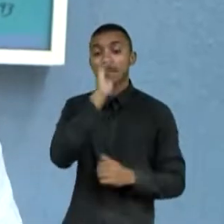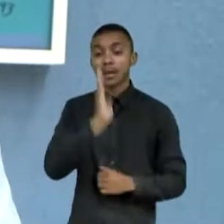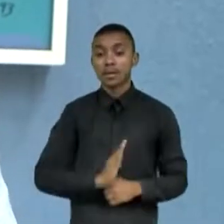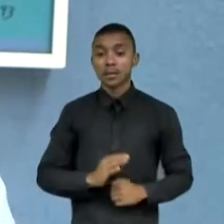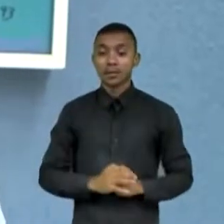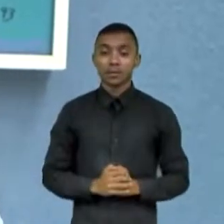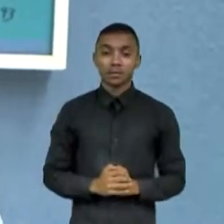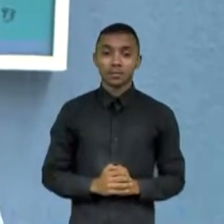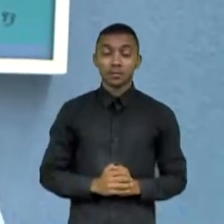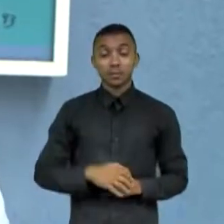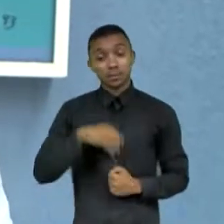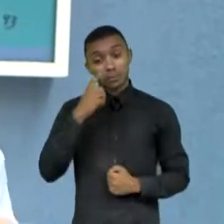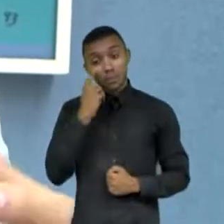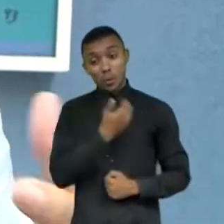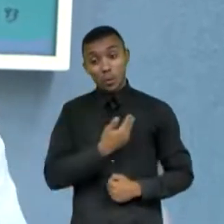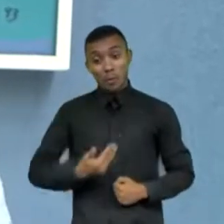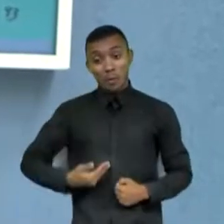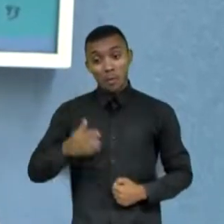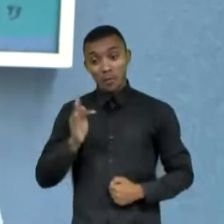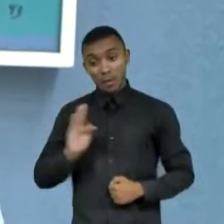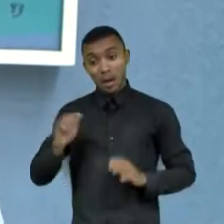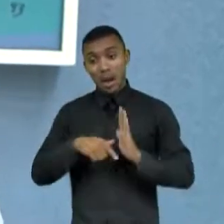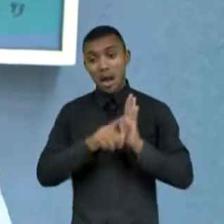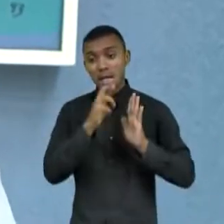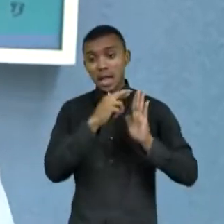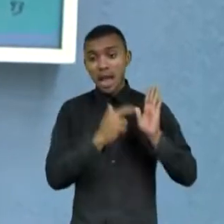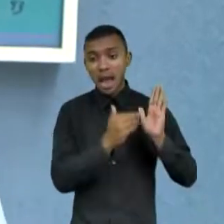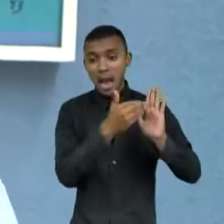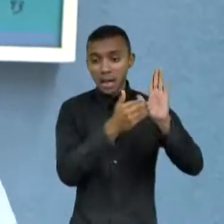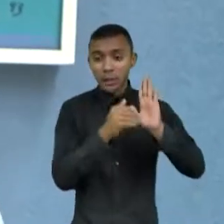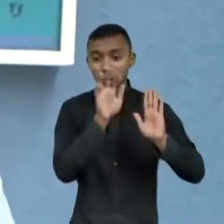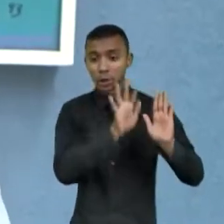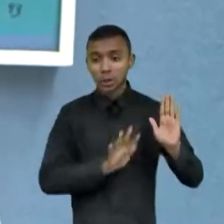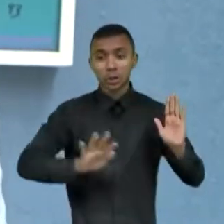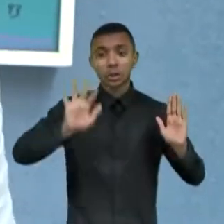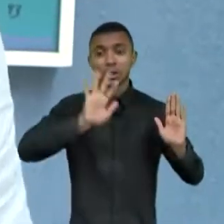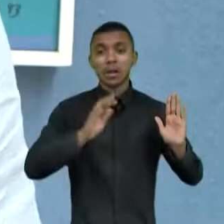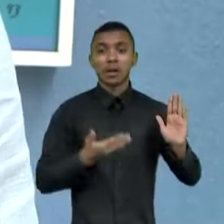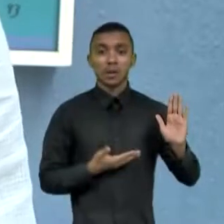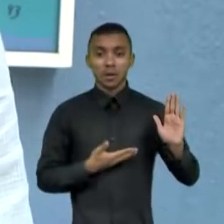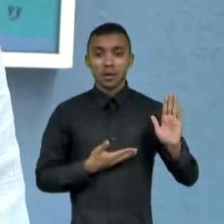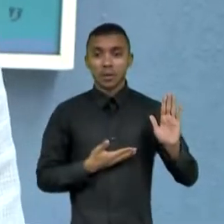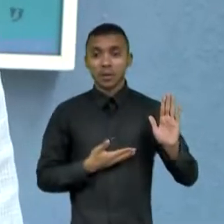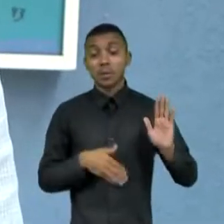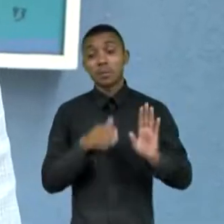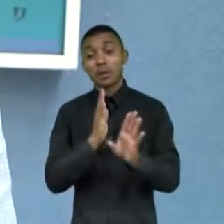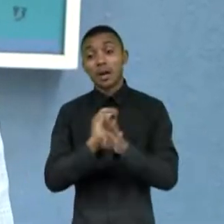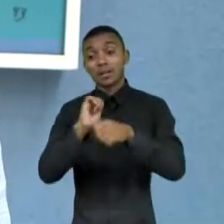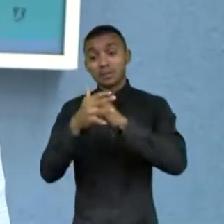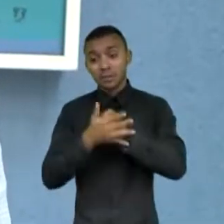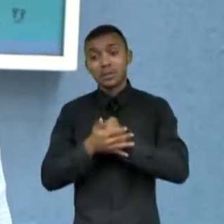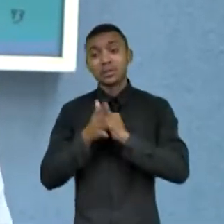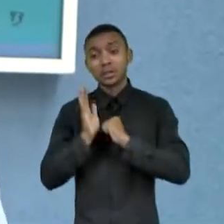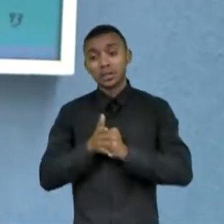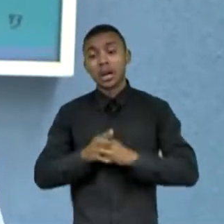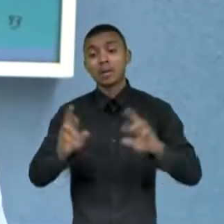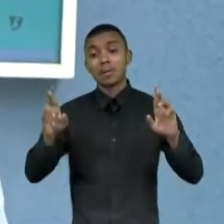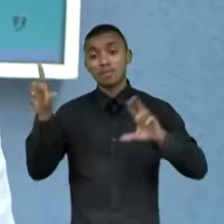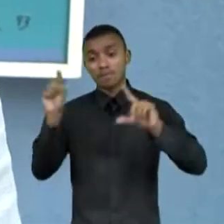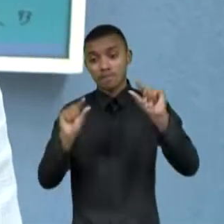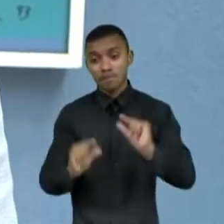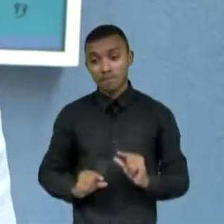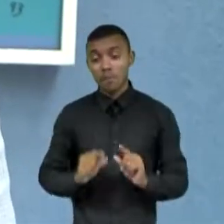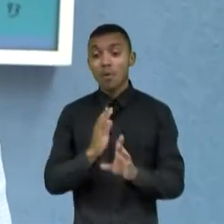Então, o governo federal pode dar uma diretriz geral, até porque, graças a Deus, o número de casos de Covid caiu muito depois de